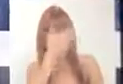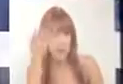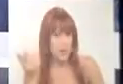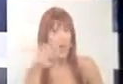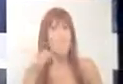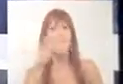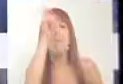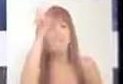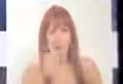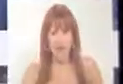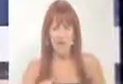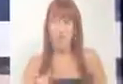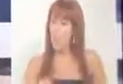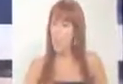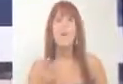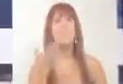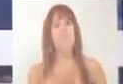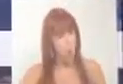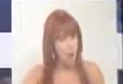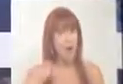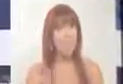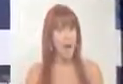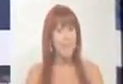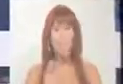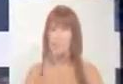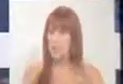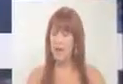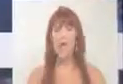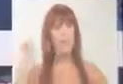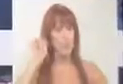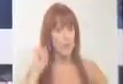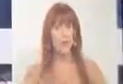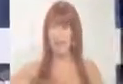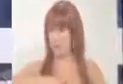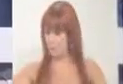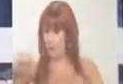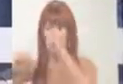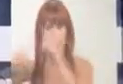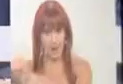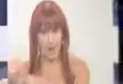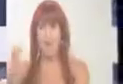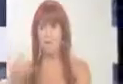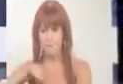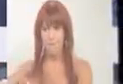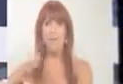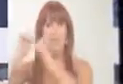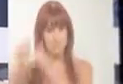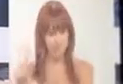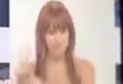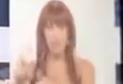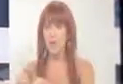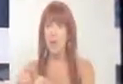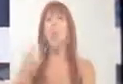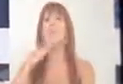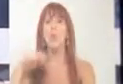em paz. E para que seja útil, porque é fundamental para a reforma ser bem feita, para